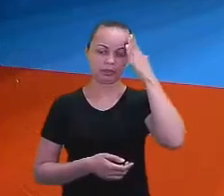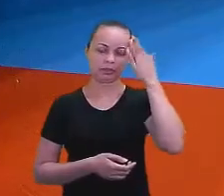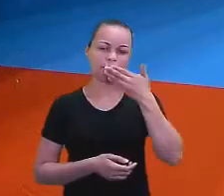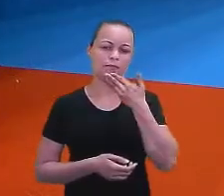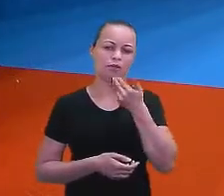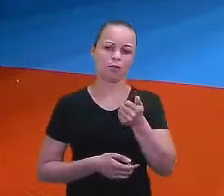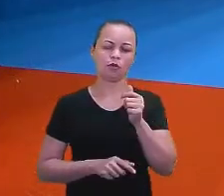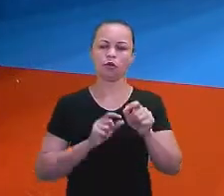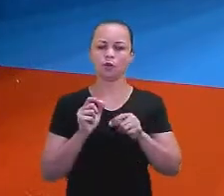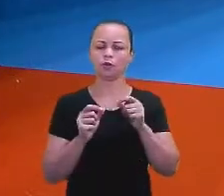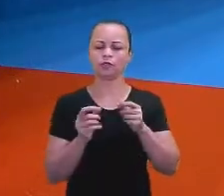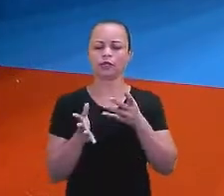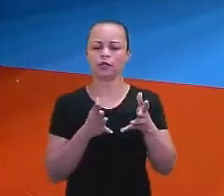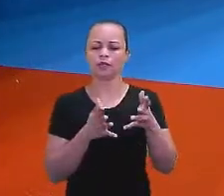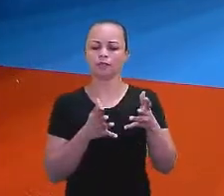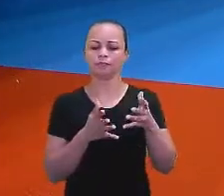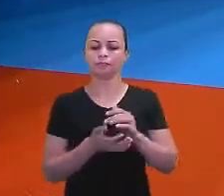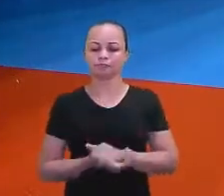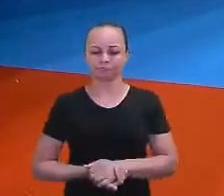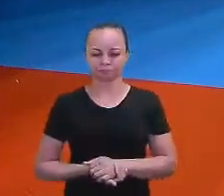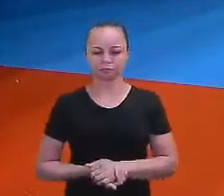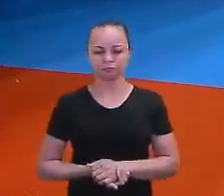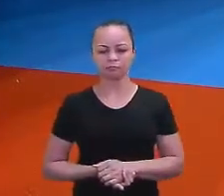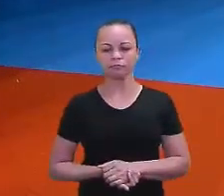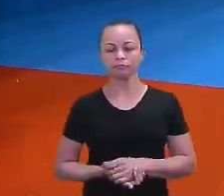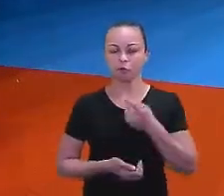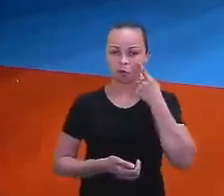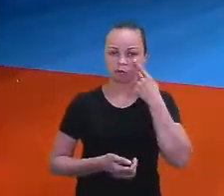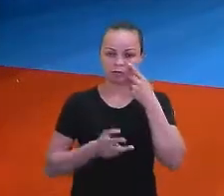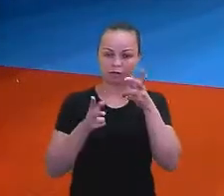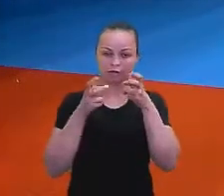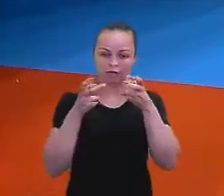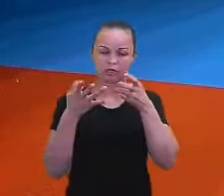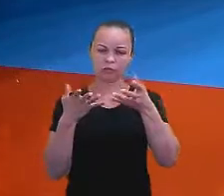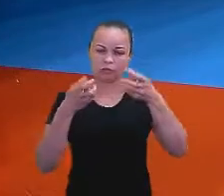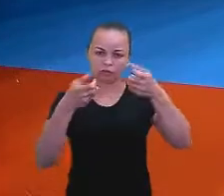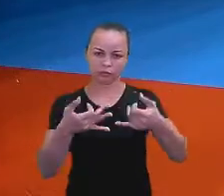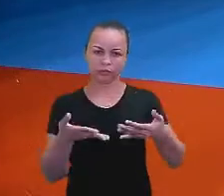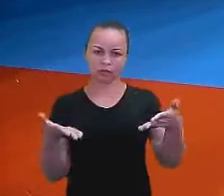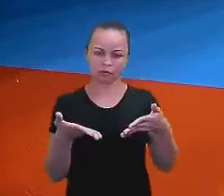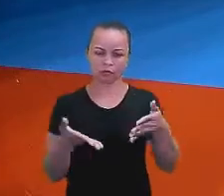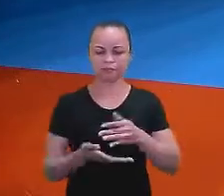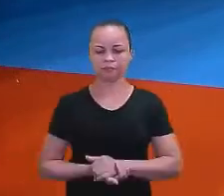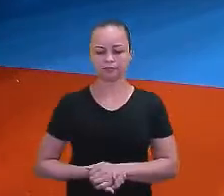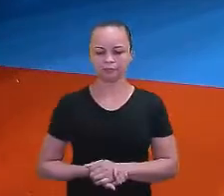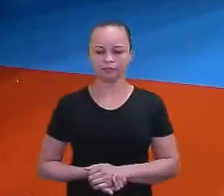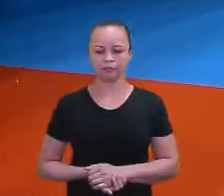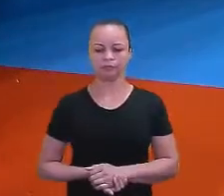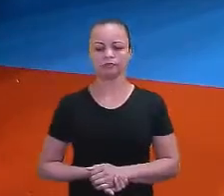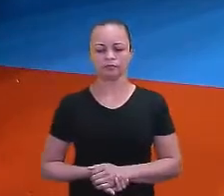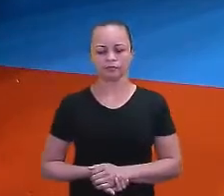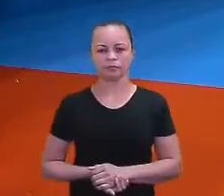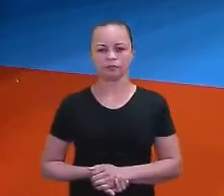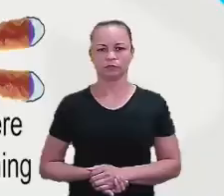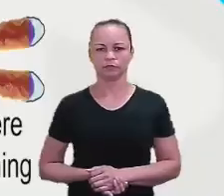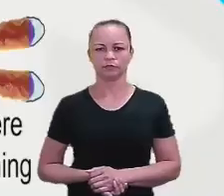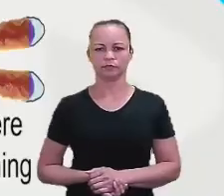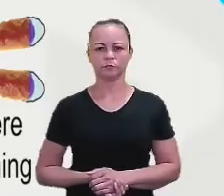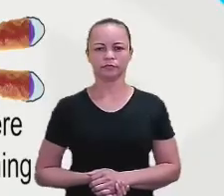mais tangível, mais palatável, veja aqui o que eu tinha falado para vocês. Vou abrir. Produção, abre essa imagem aí, por